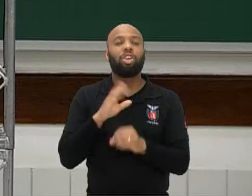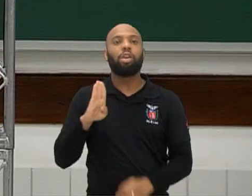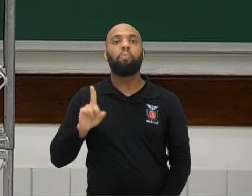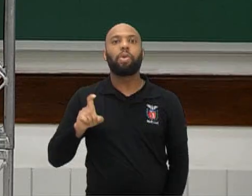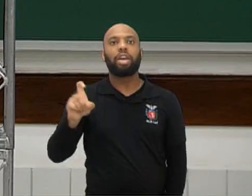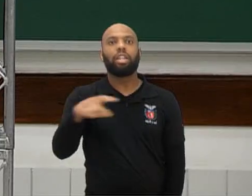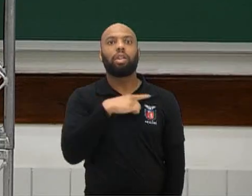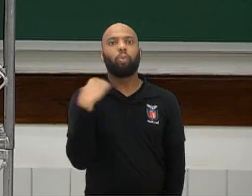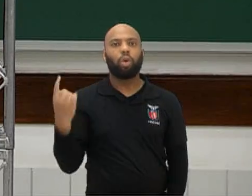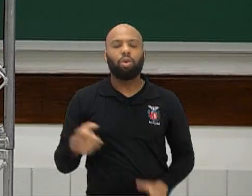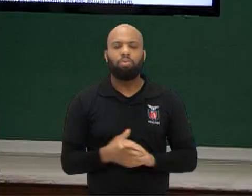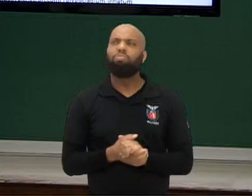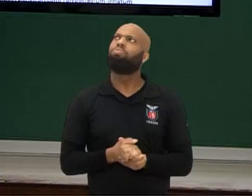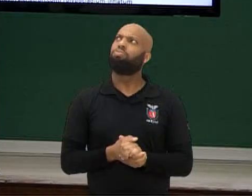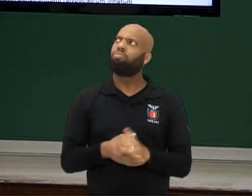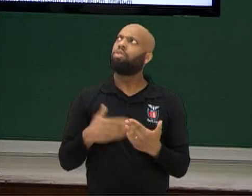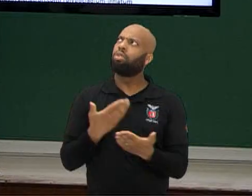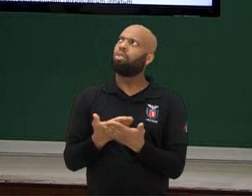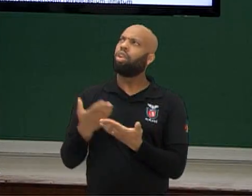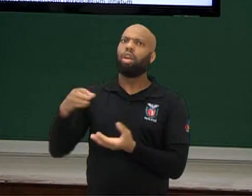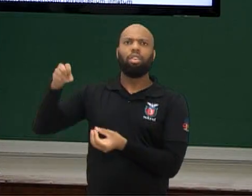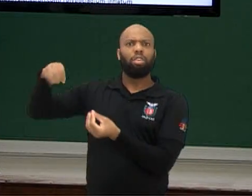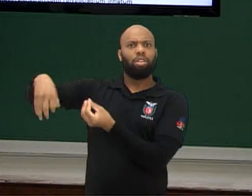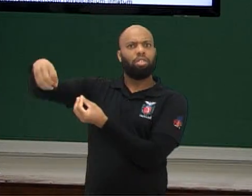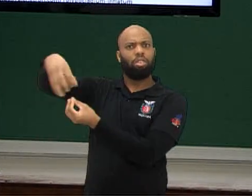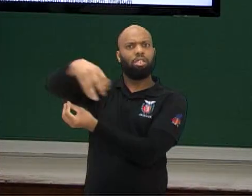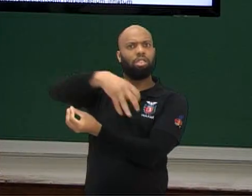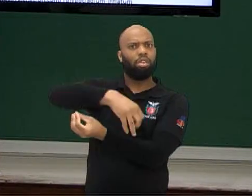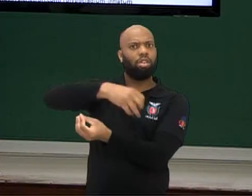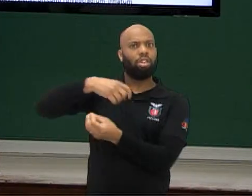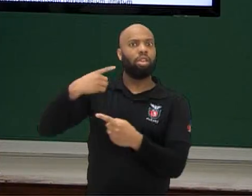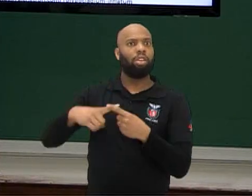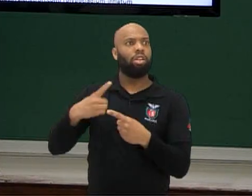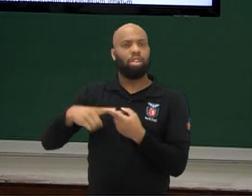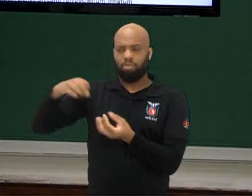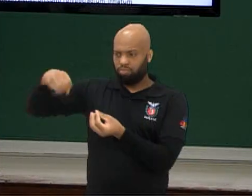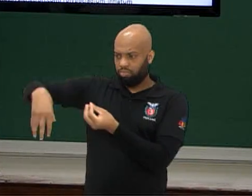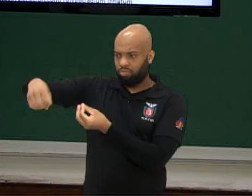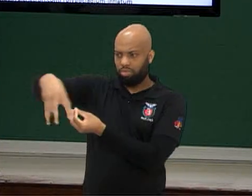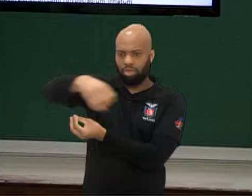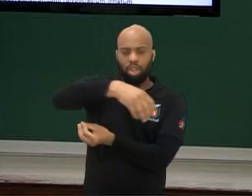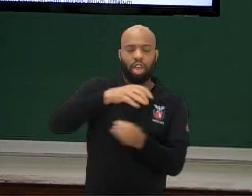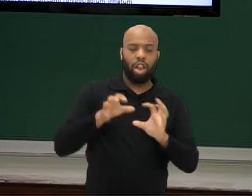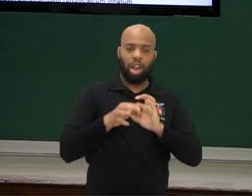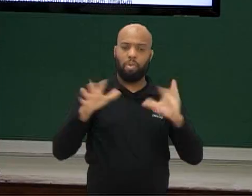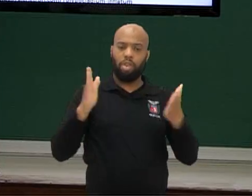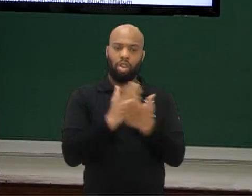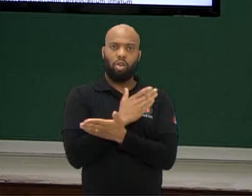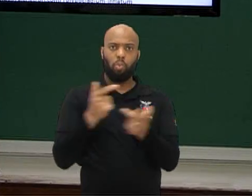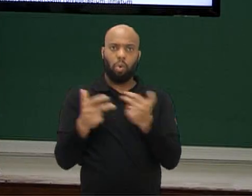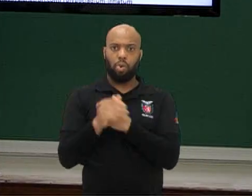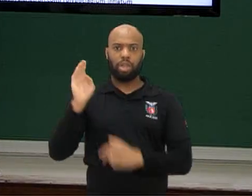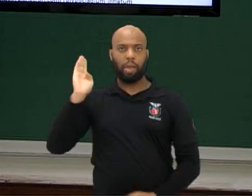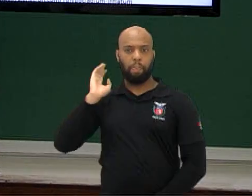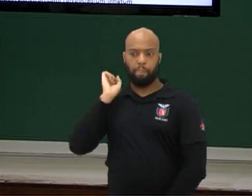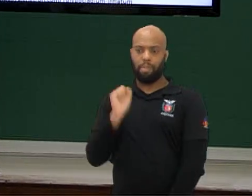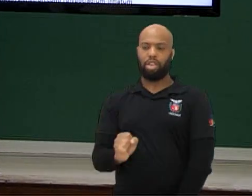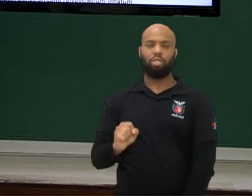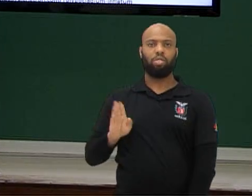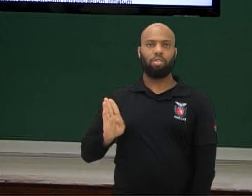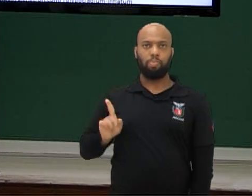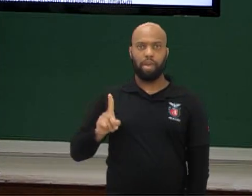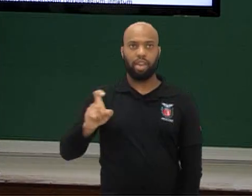mortas. E aí ele foi estudar o fungo. Aquele fungo liberou alguma substância que matou as bactérias. E aí ele descobriu